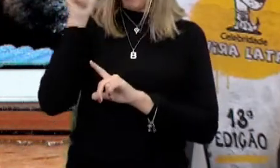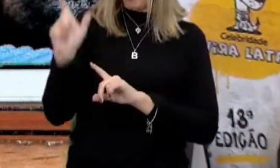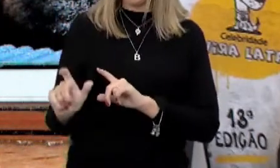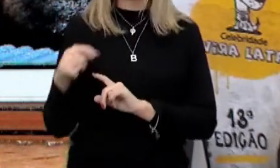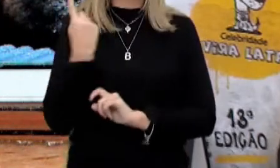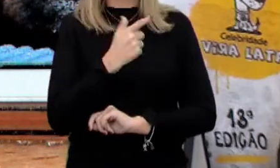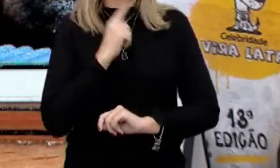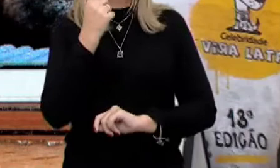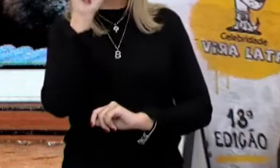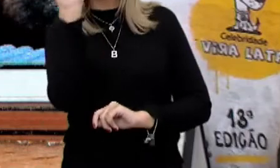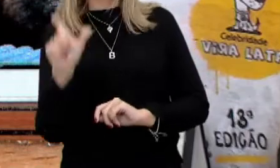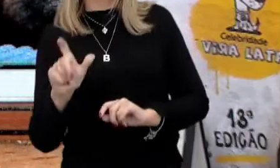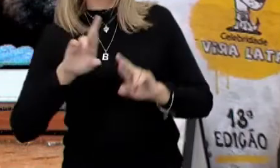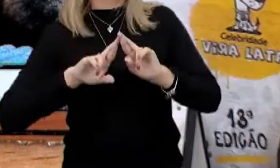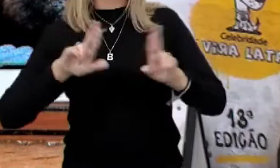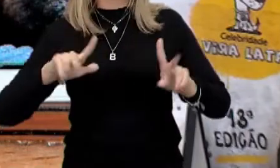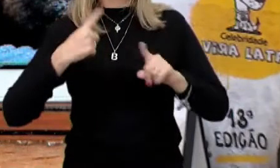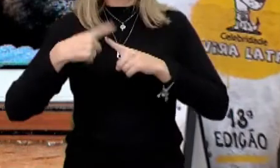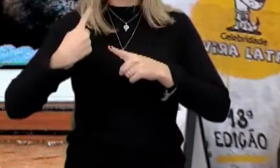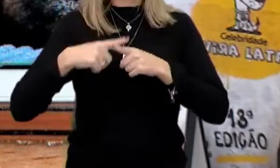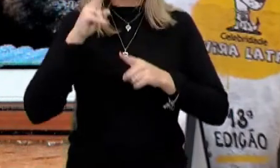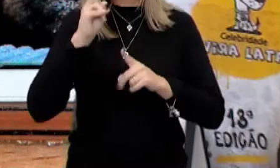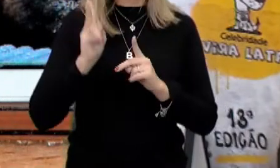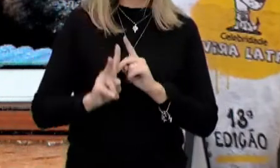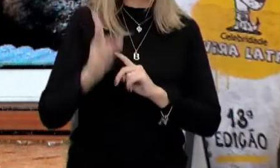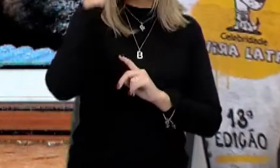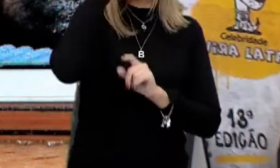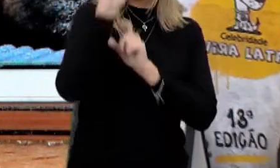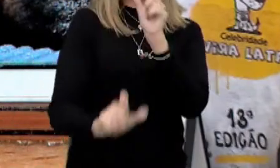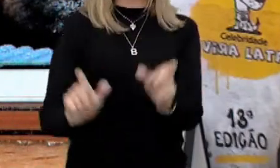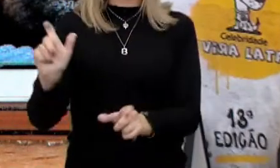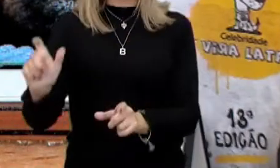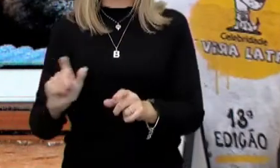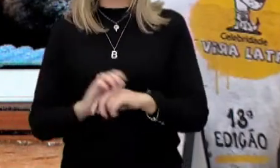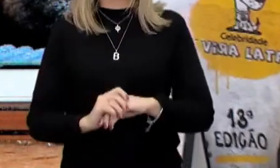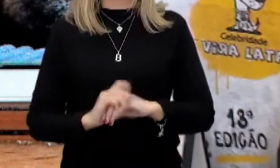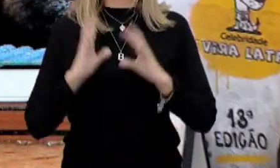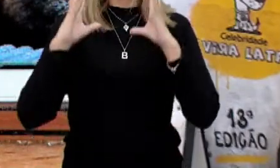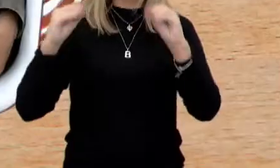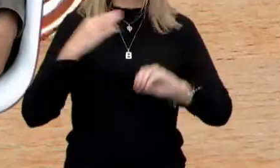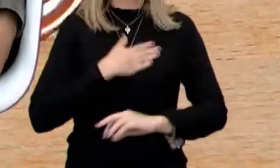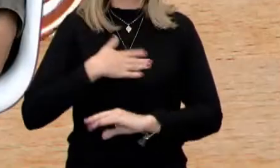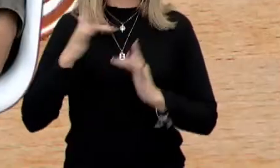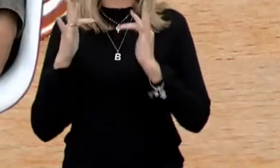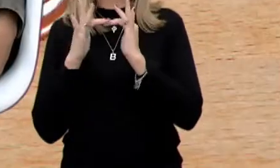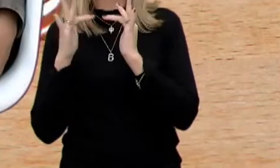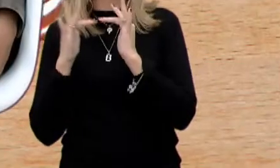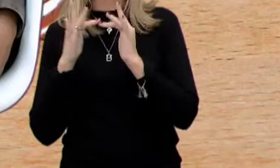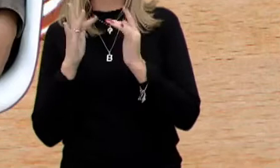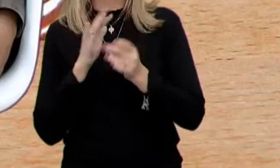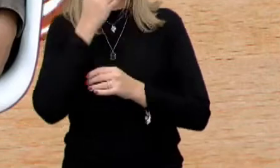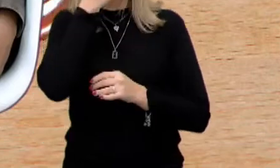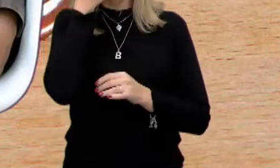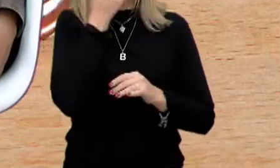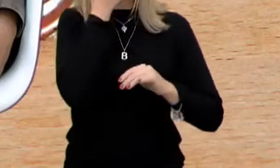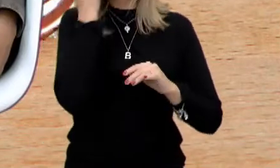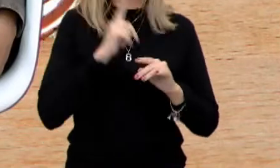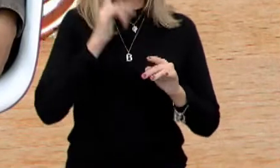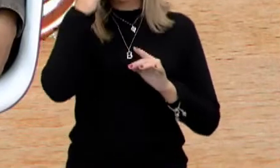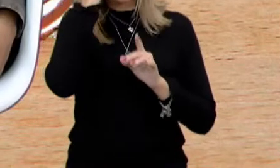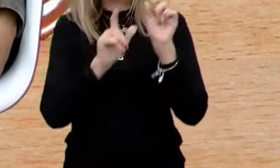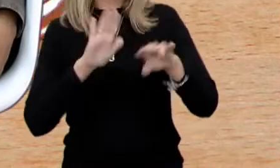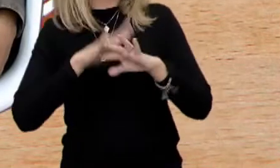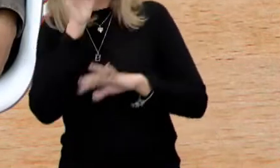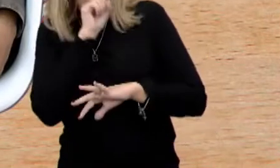temos uma persona diferente, porque pode ser o mesmo público, todo mundo, entre aspas, está conectado, gosta de bicho. Mas e aí? Tem uma galera que é um pouco mais